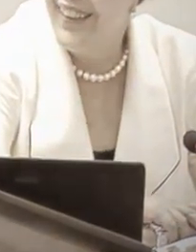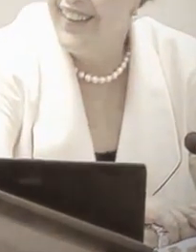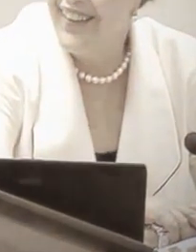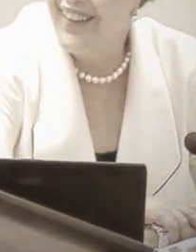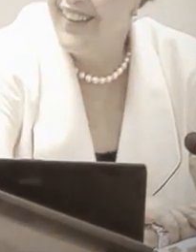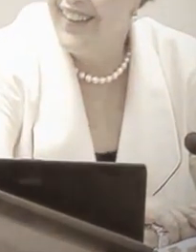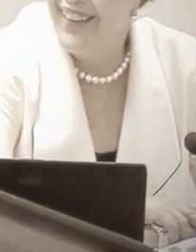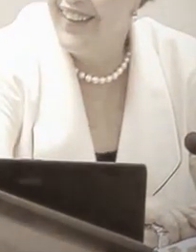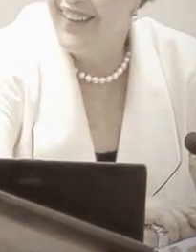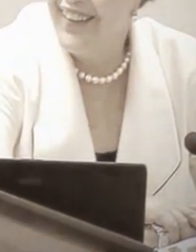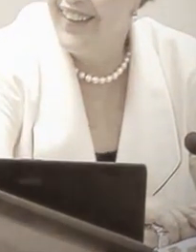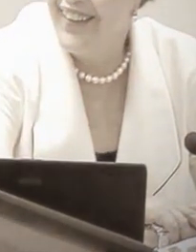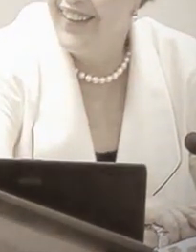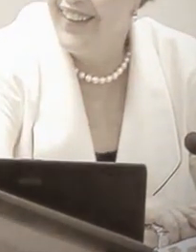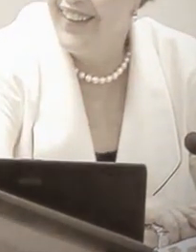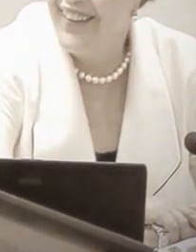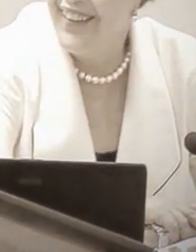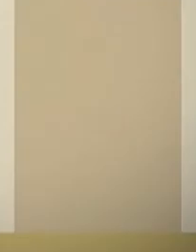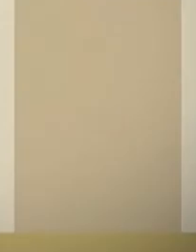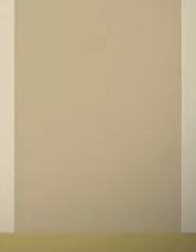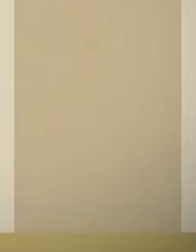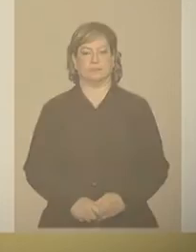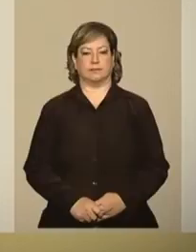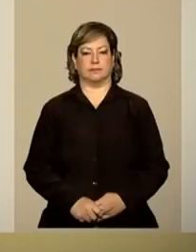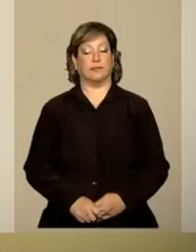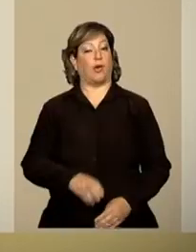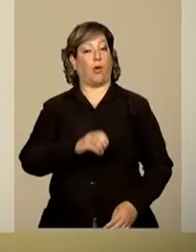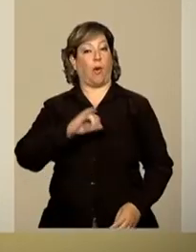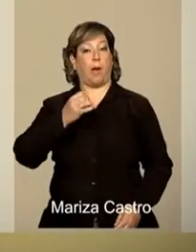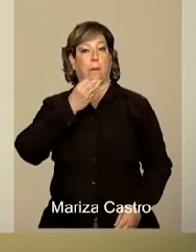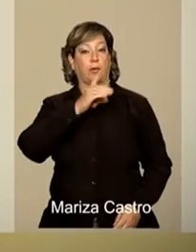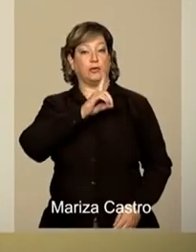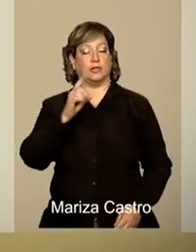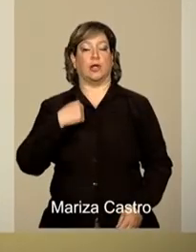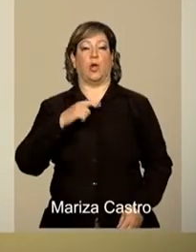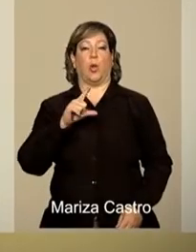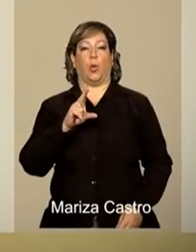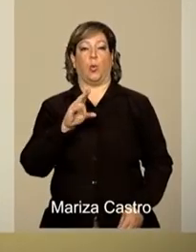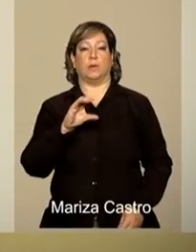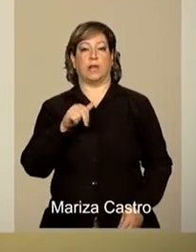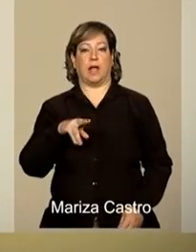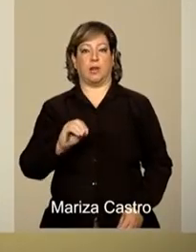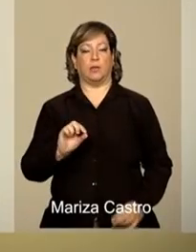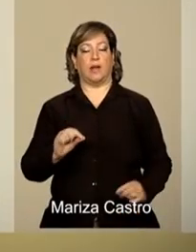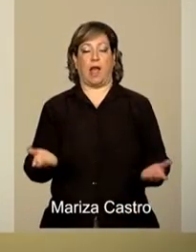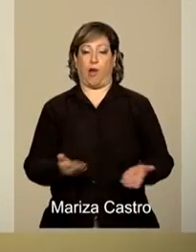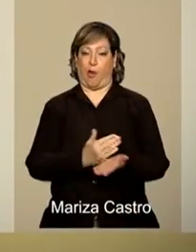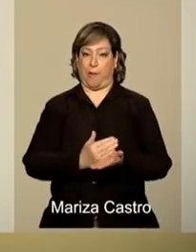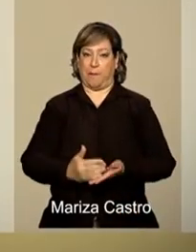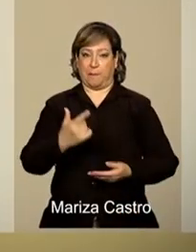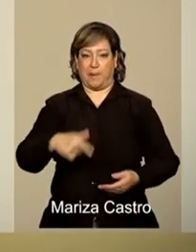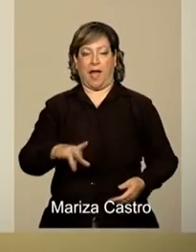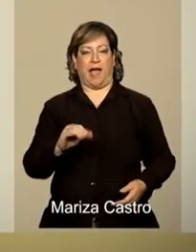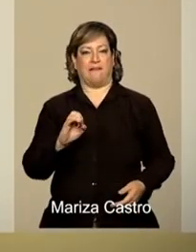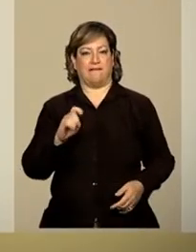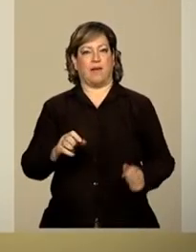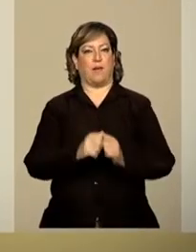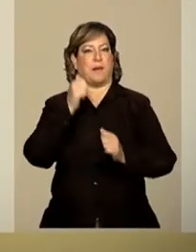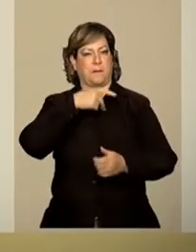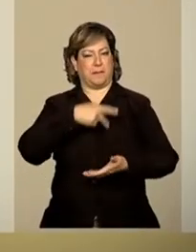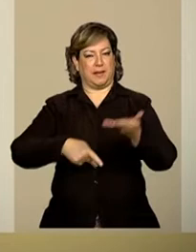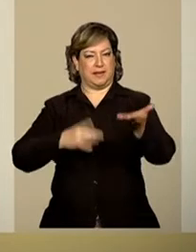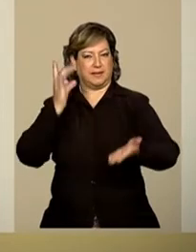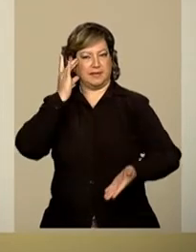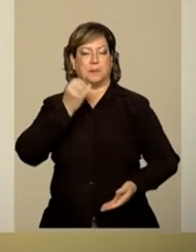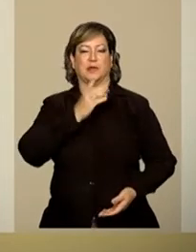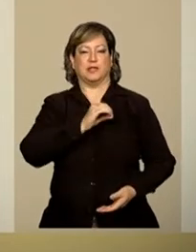café com a Presidenta Olá bom dia eu sou Luciano Seixas e começa agora mais um café com a presidenta Dilma Bom